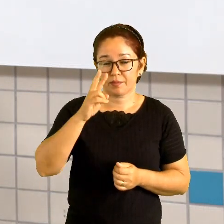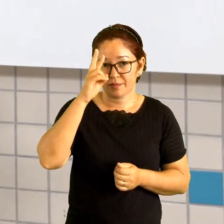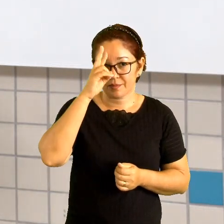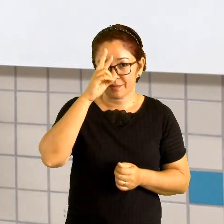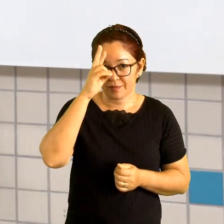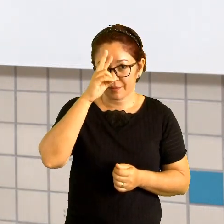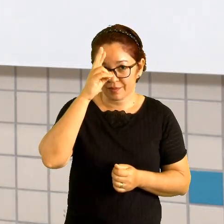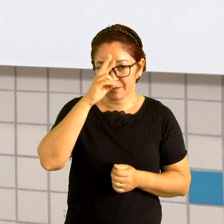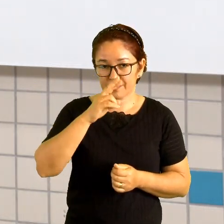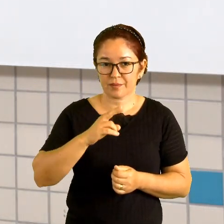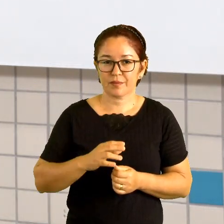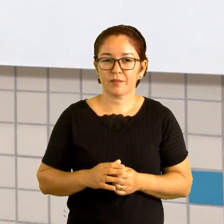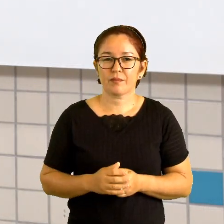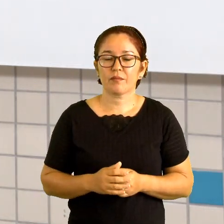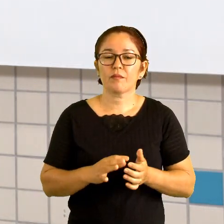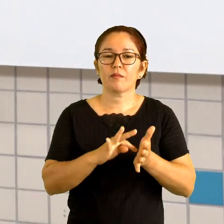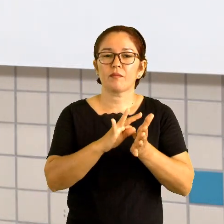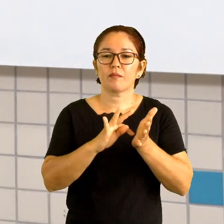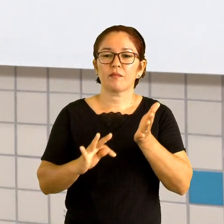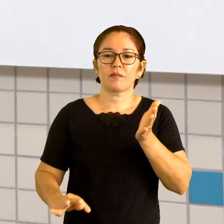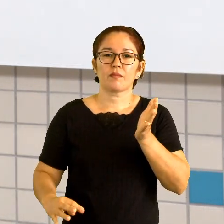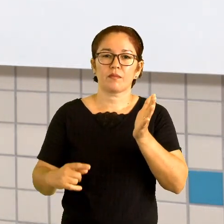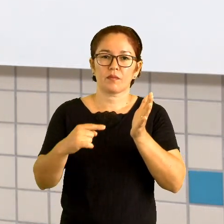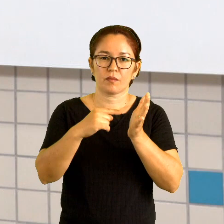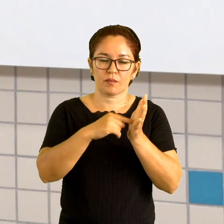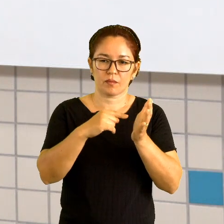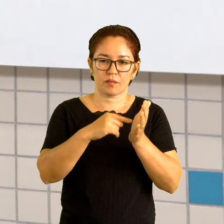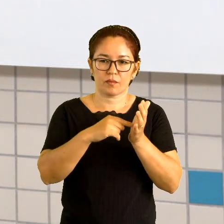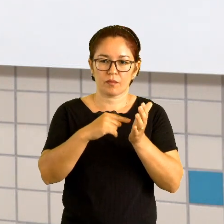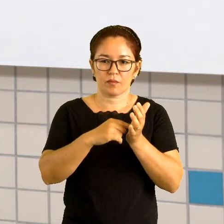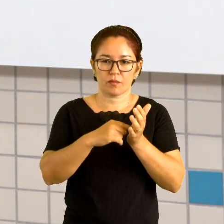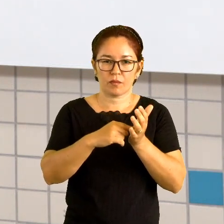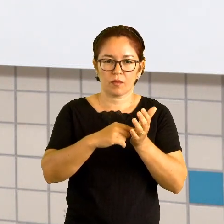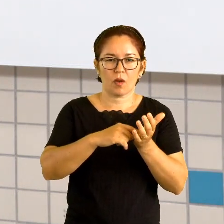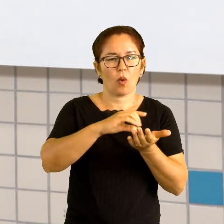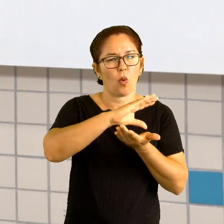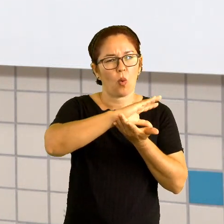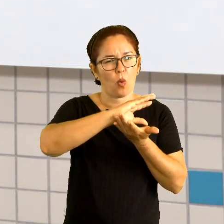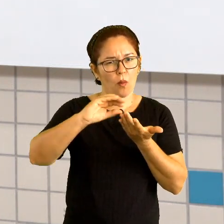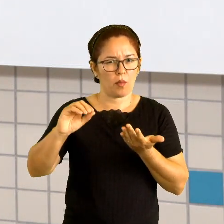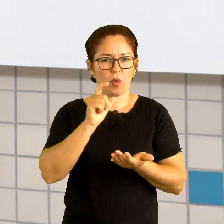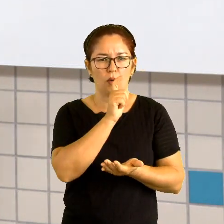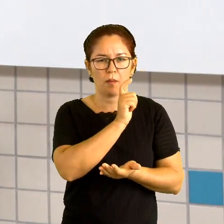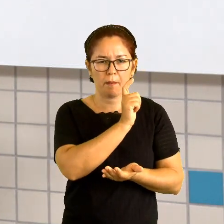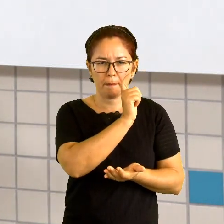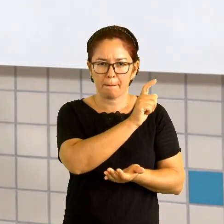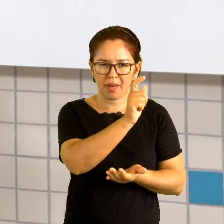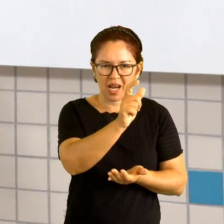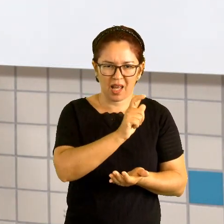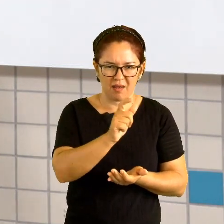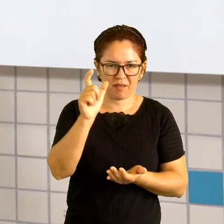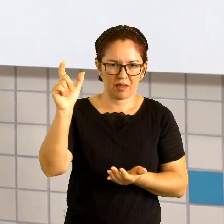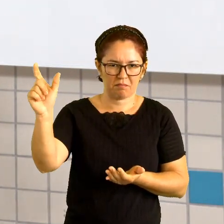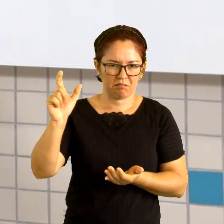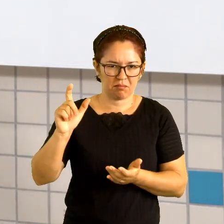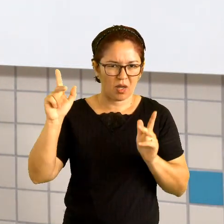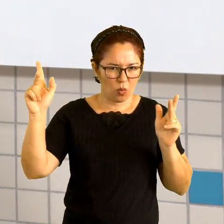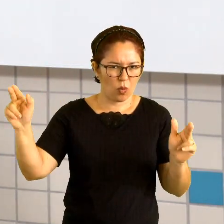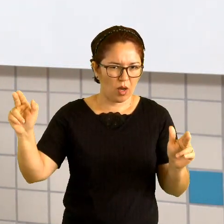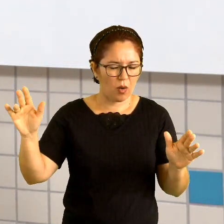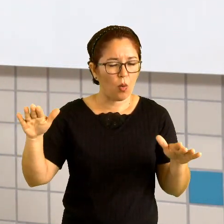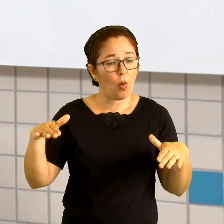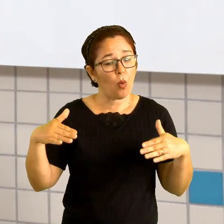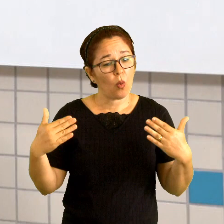Sapo. Ele foi reescrito com as mesmas palavras ou ele tem